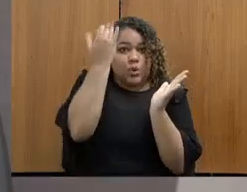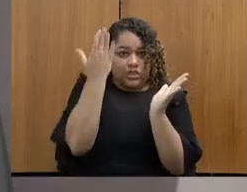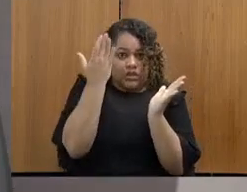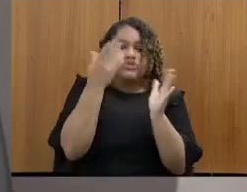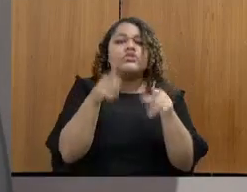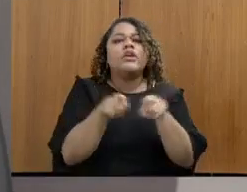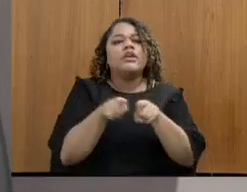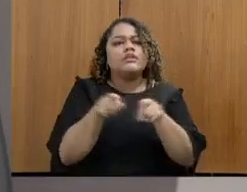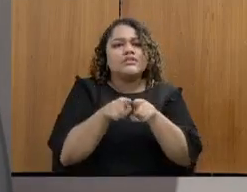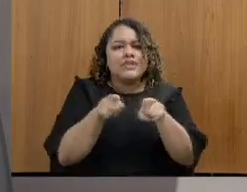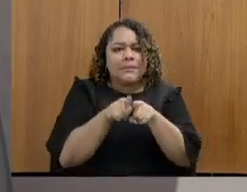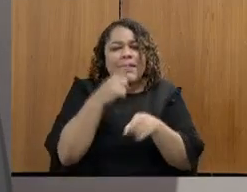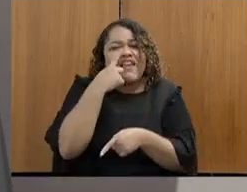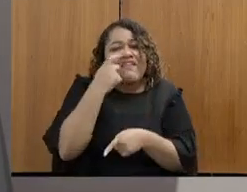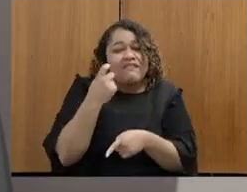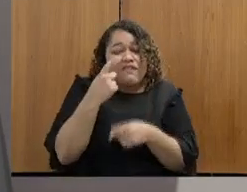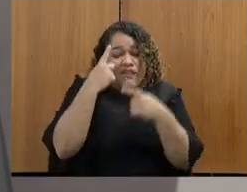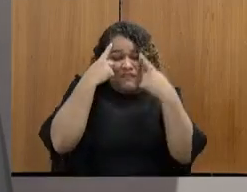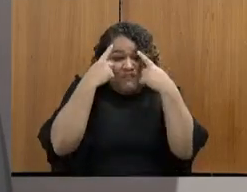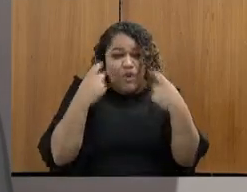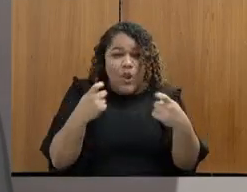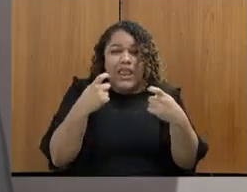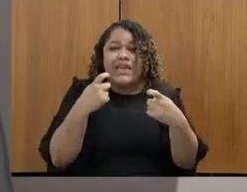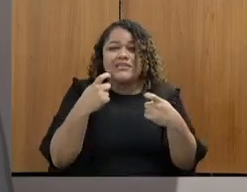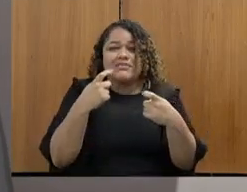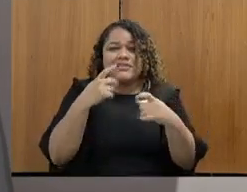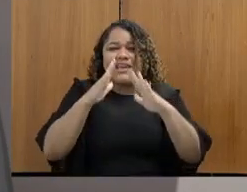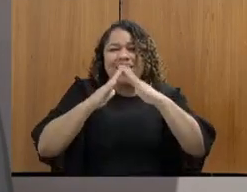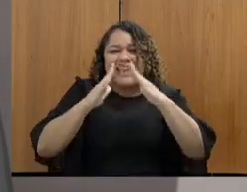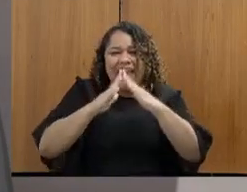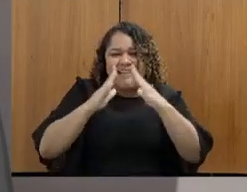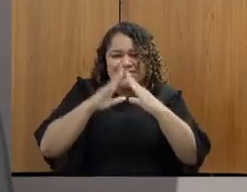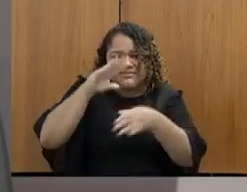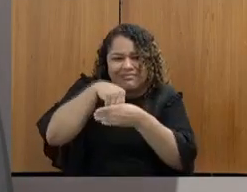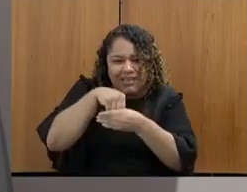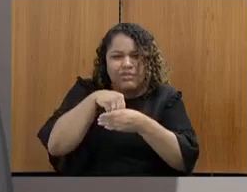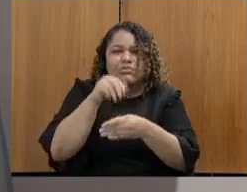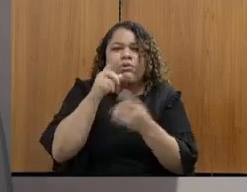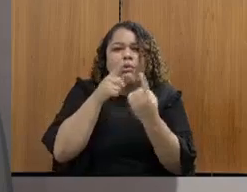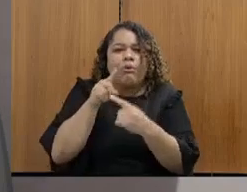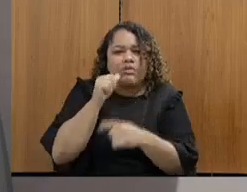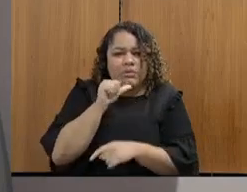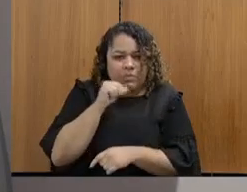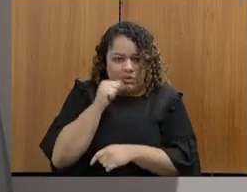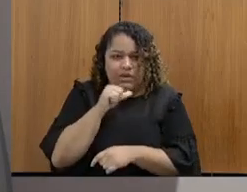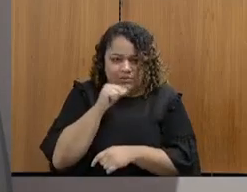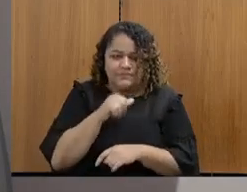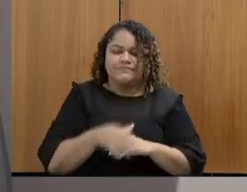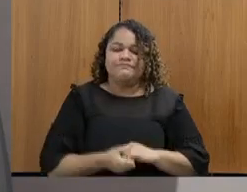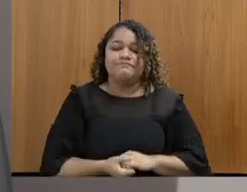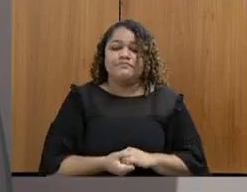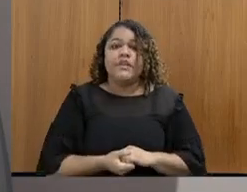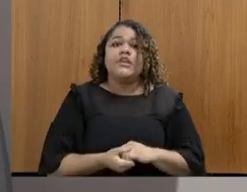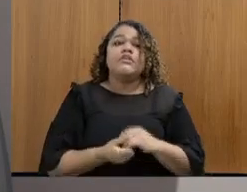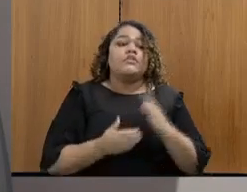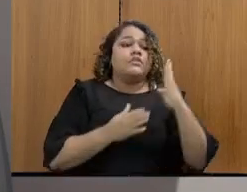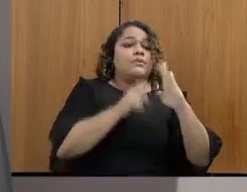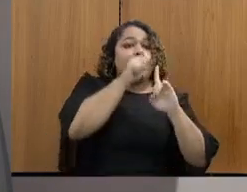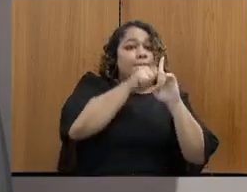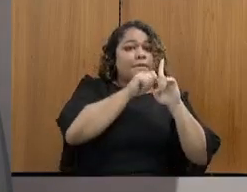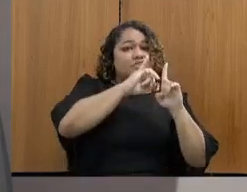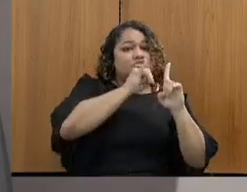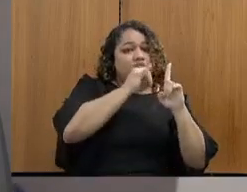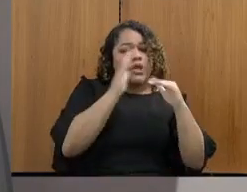doméstica e familiar contra a mulher então este ano nós tivemos de Janeiro a Maio 114.688